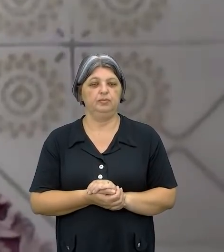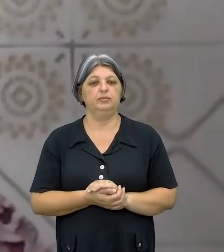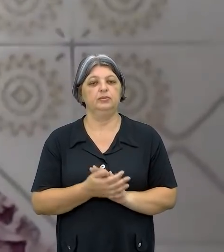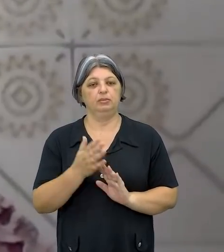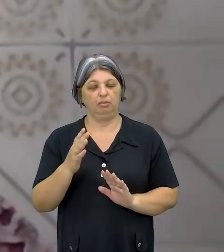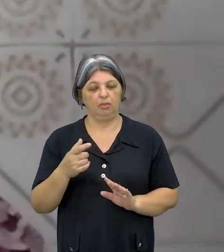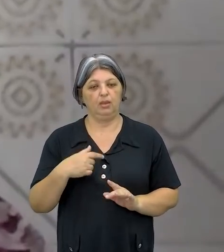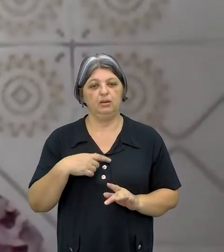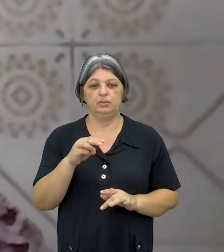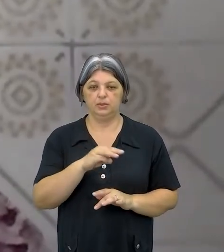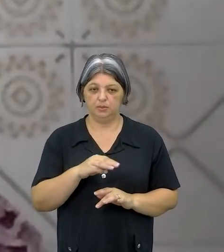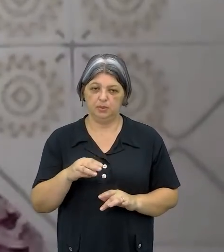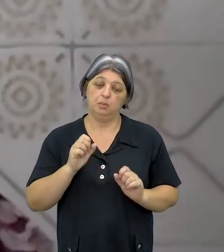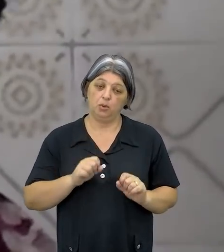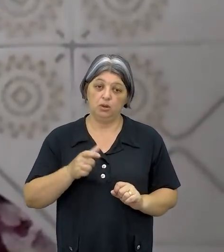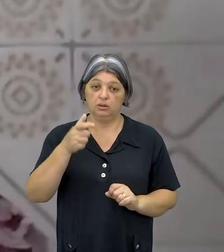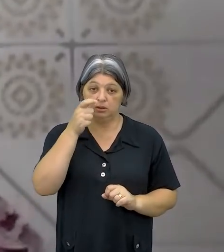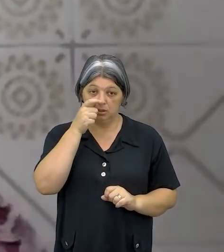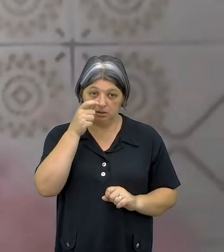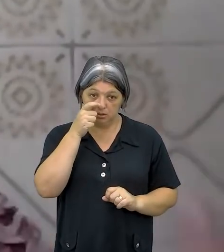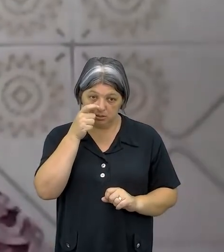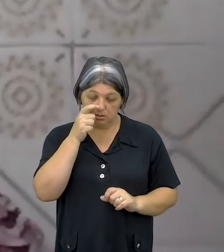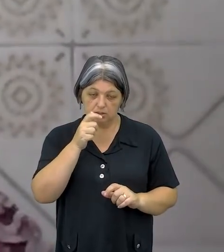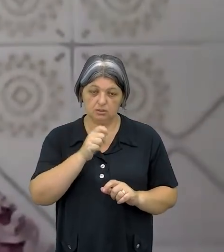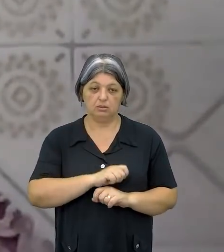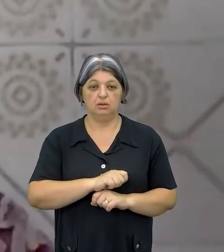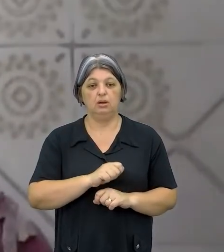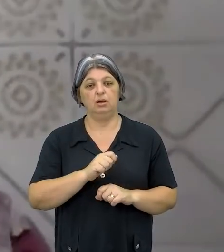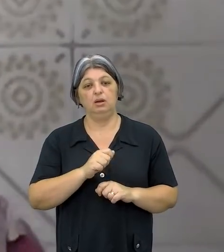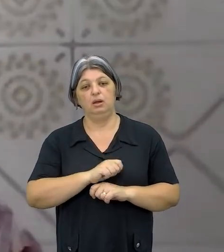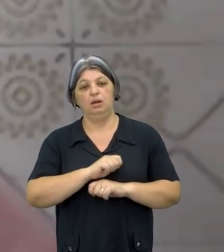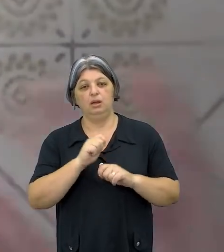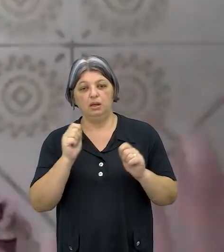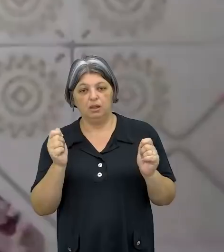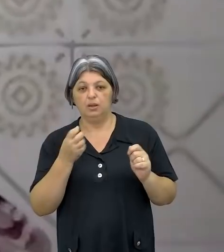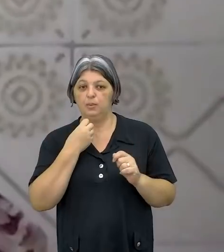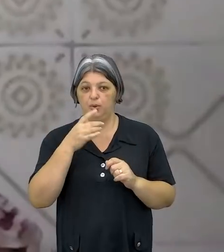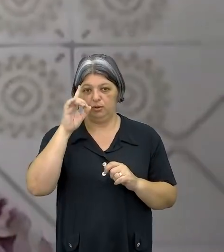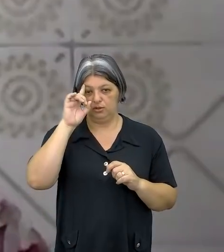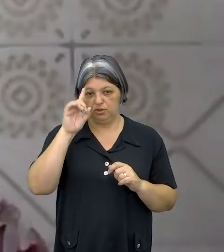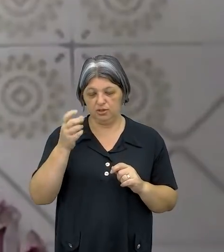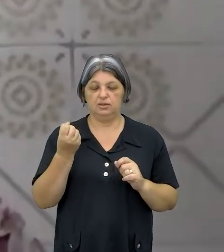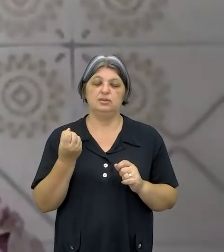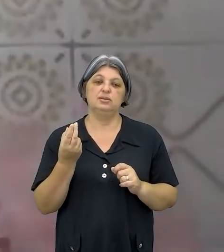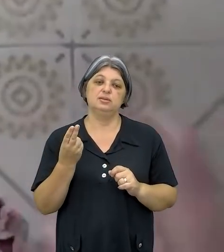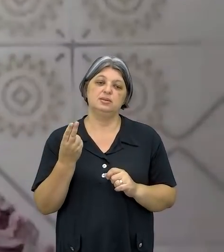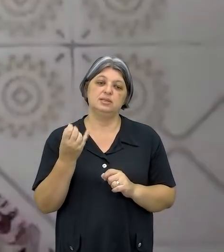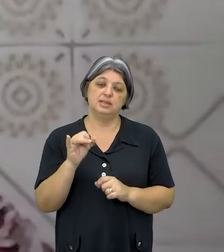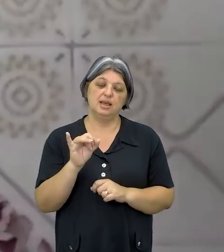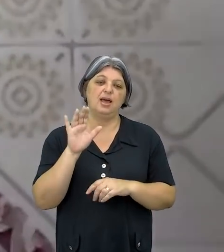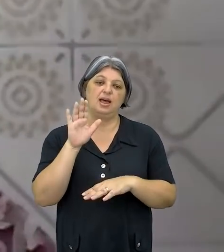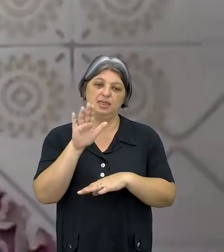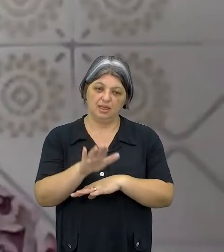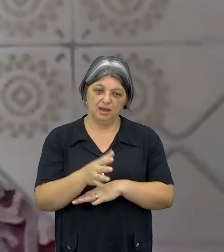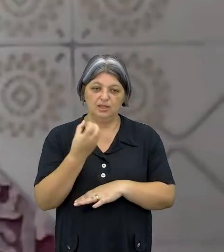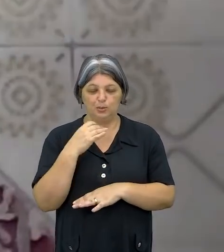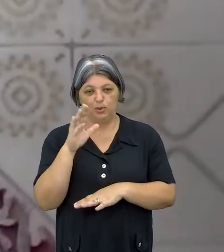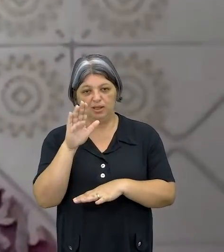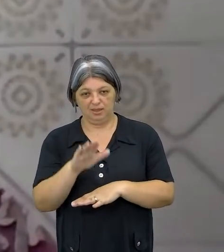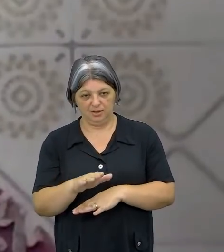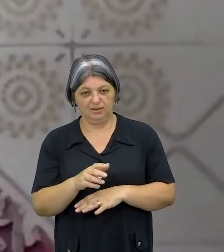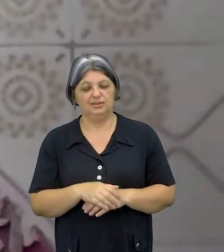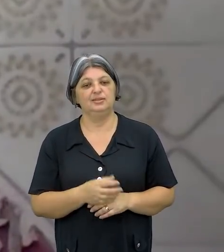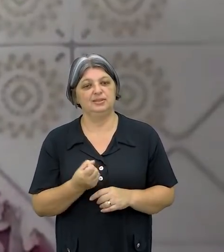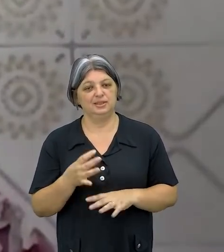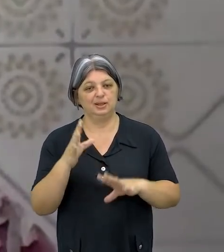né? Vocês podem estar assistindo ele durante a manhã, então quem está de manhã, um bom dia, quem está à tarde, uma boa tarde, quem estará assistindo à noite, uma